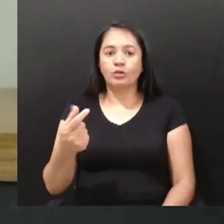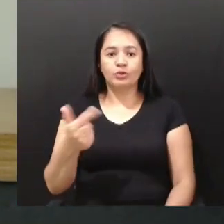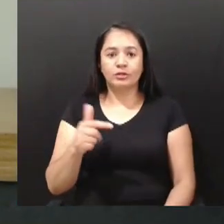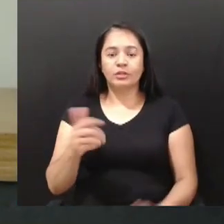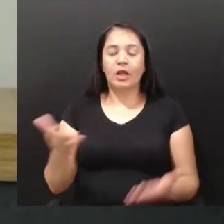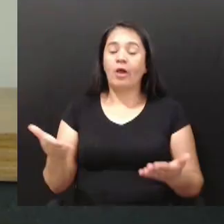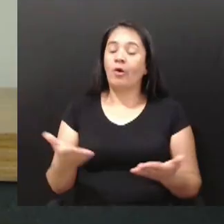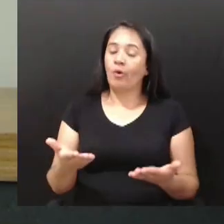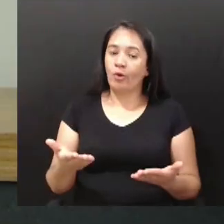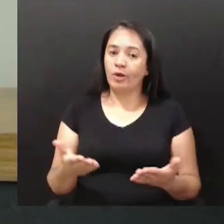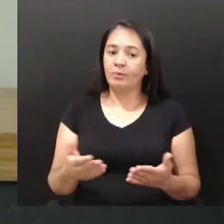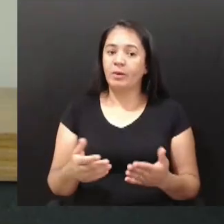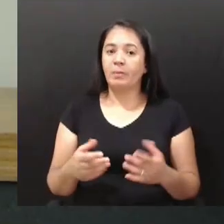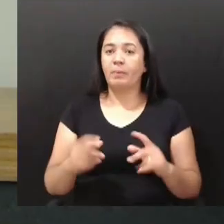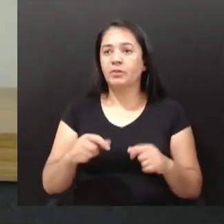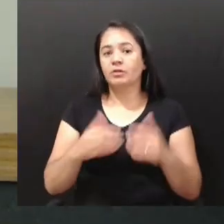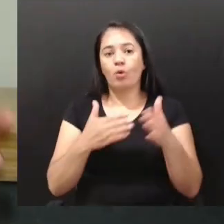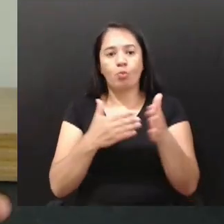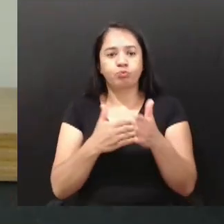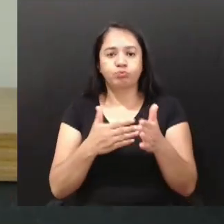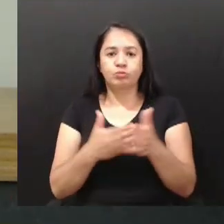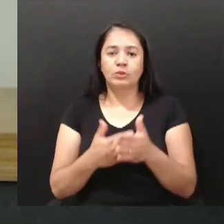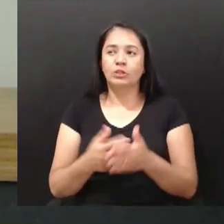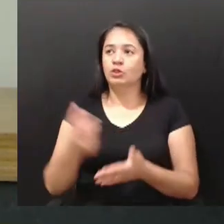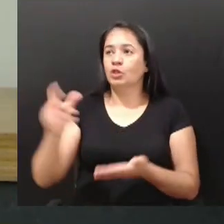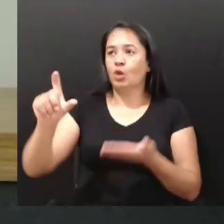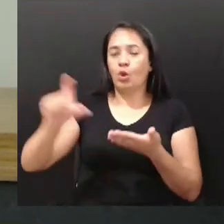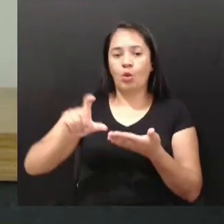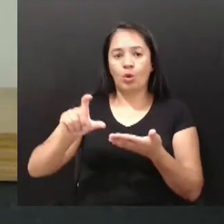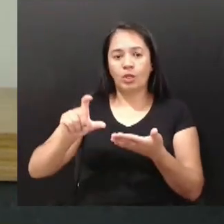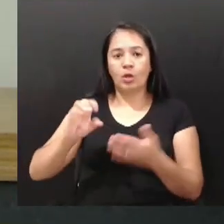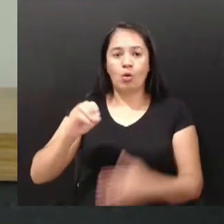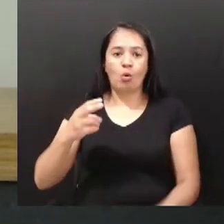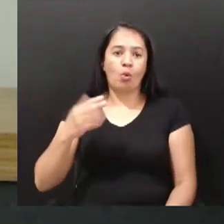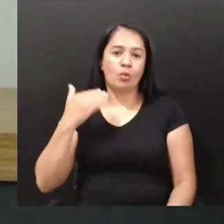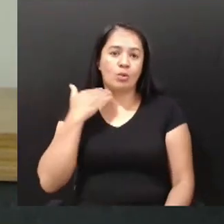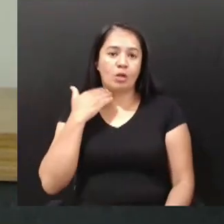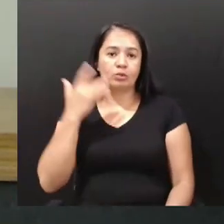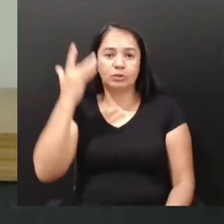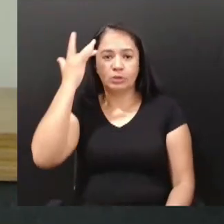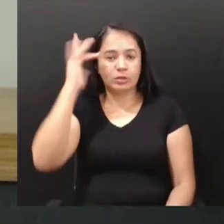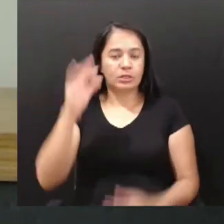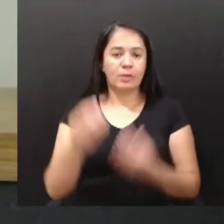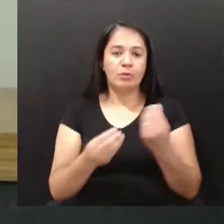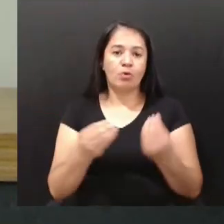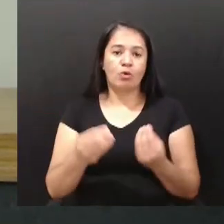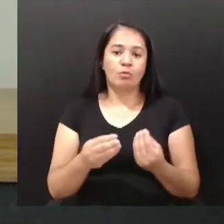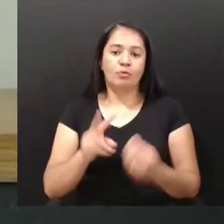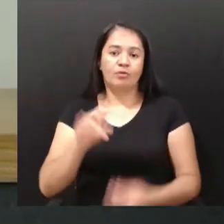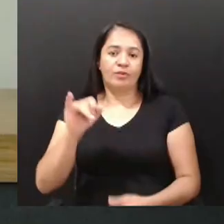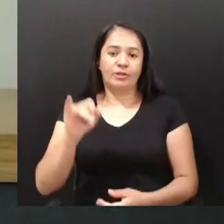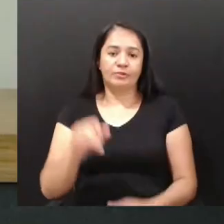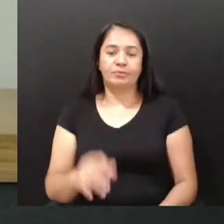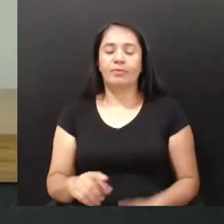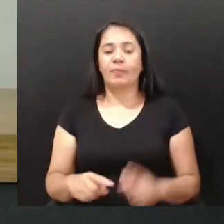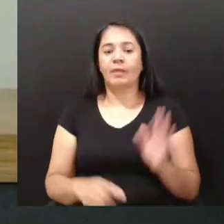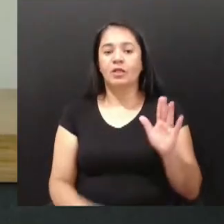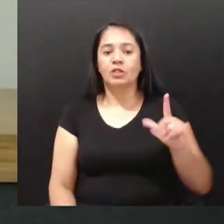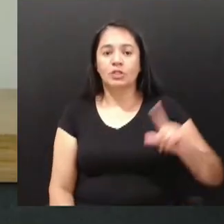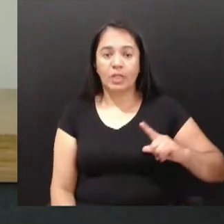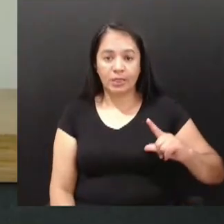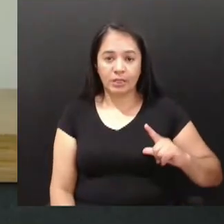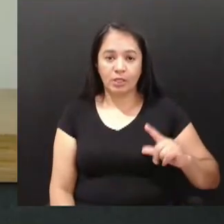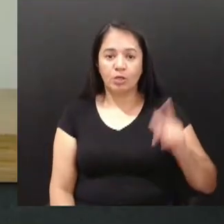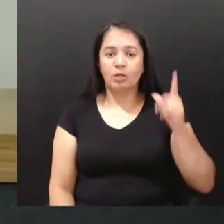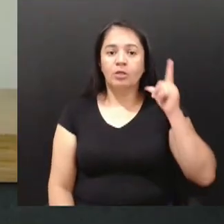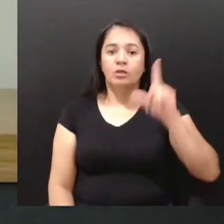tem um limite, seja no cartão de crédito, seja na sua conta, a gente não sabe como vai funcionar, mas você tem esse limite na tua conta, você consegue fazer esse alongamento de